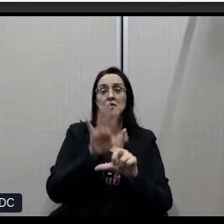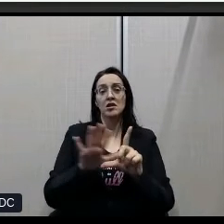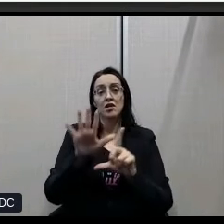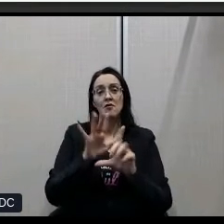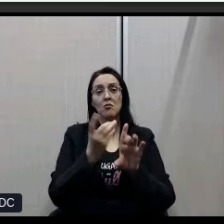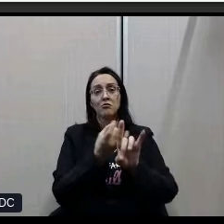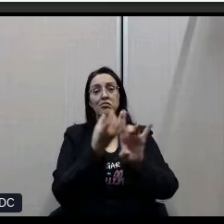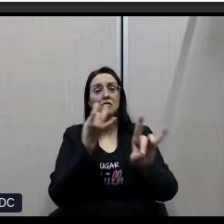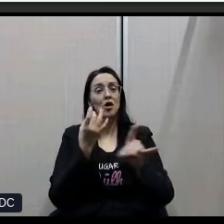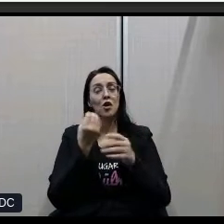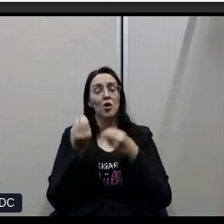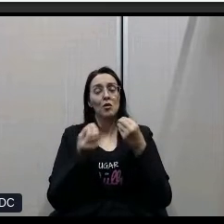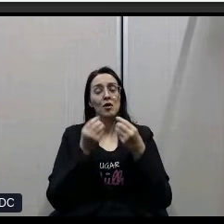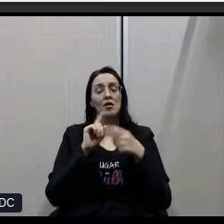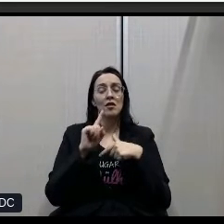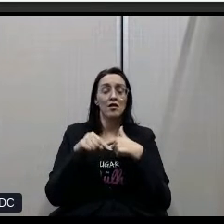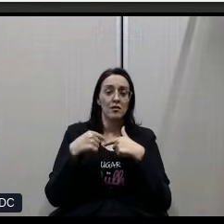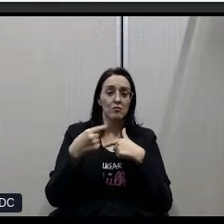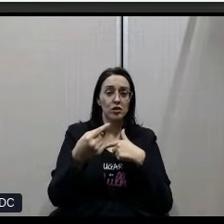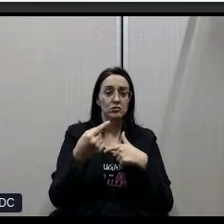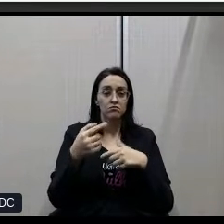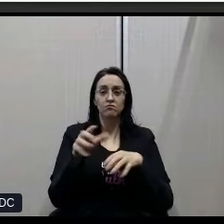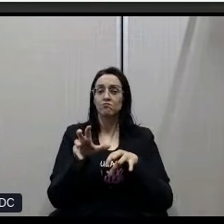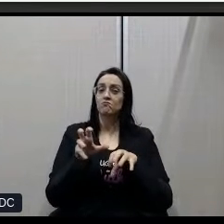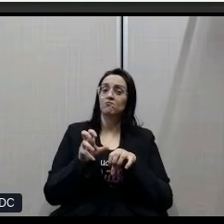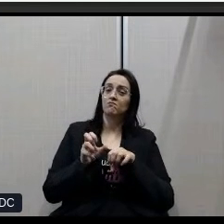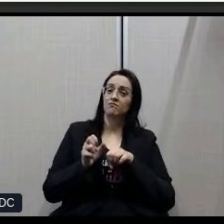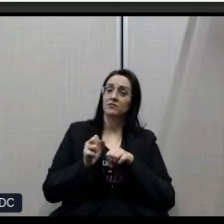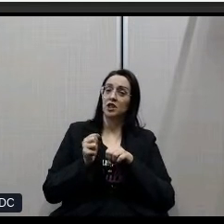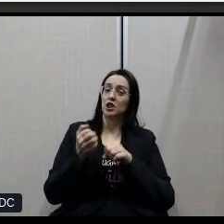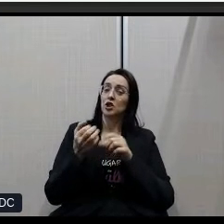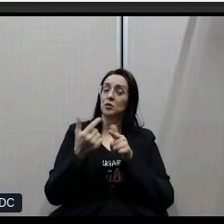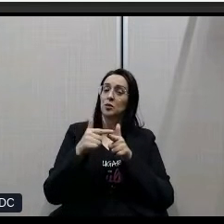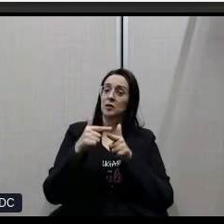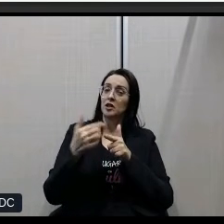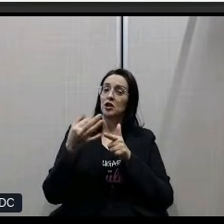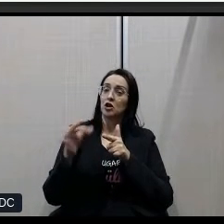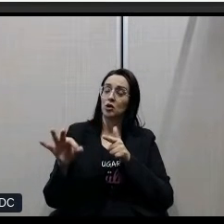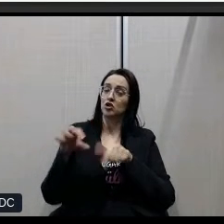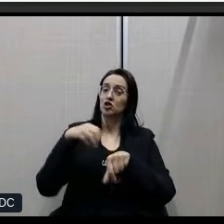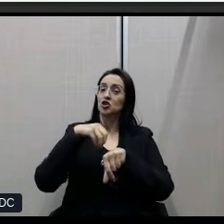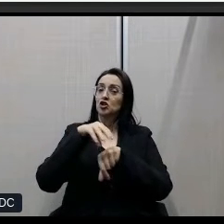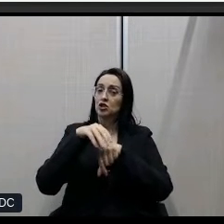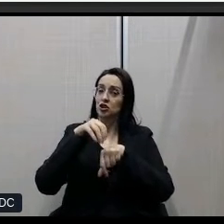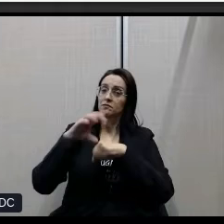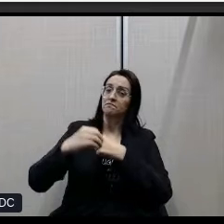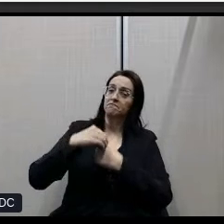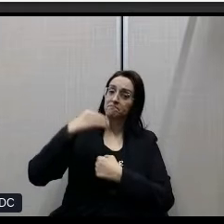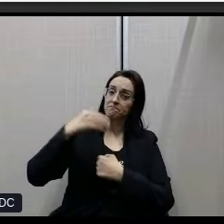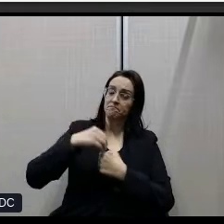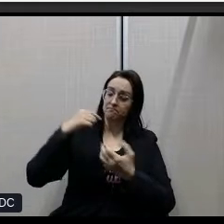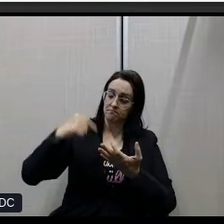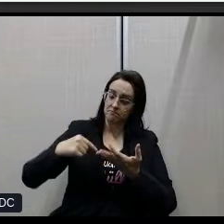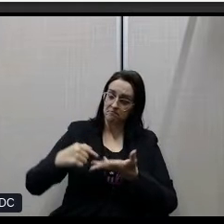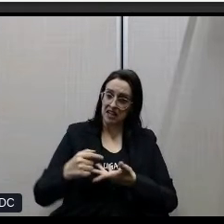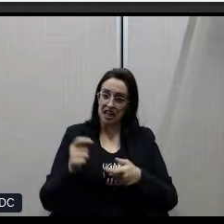ensino à distância, e depois assimilei suas dores e com as recomendações que eu havia pesquisado.